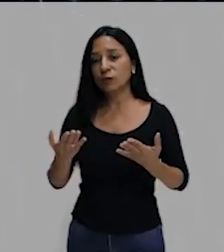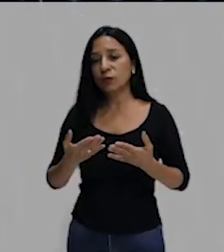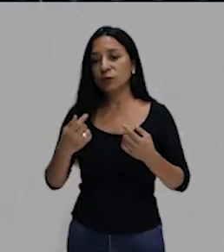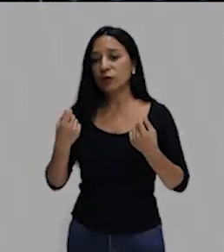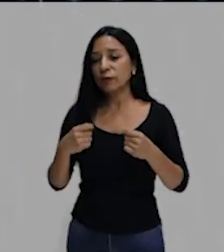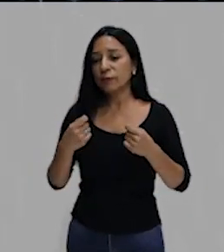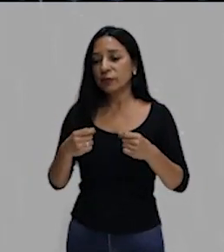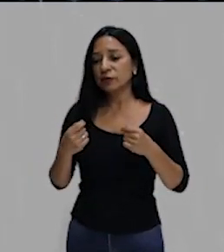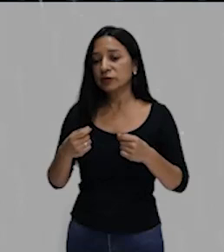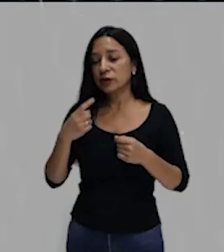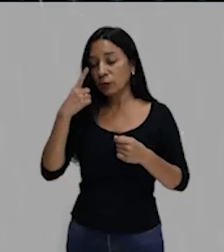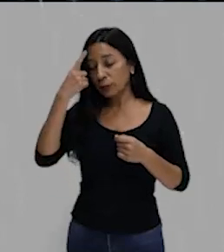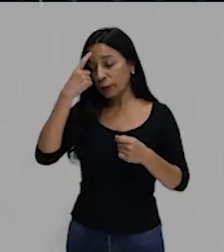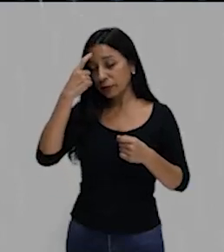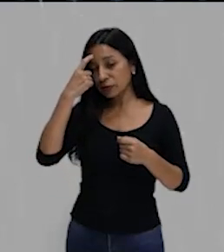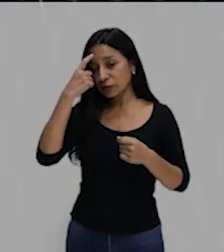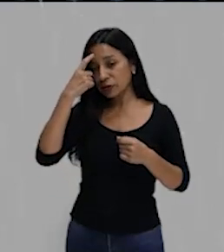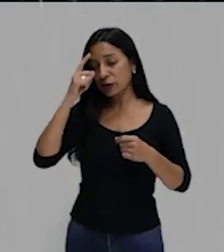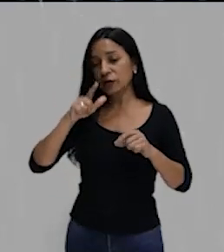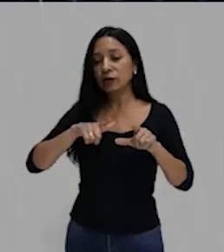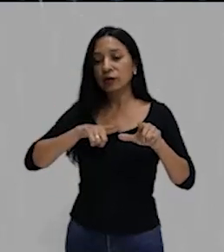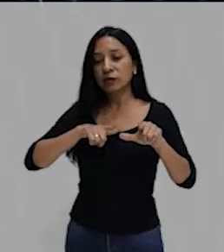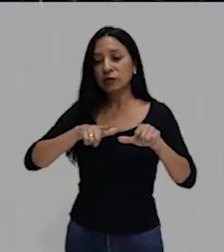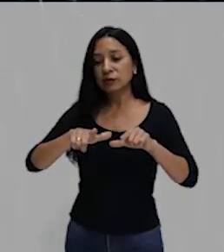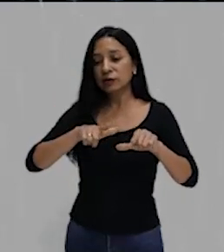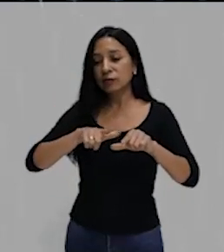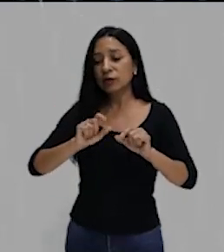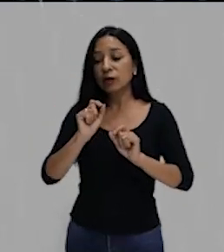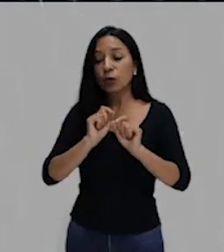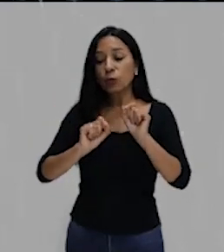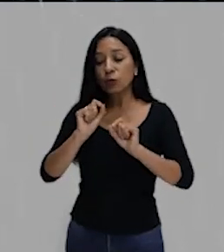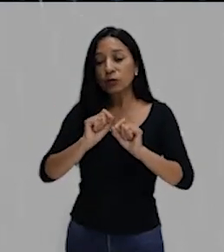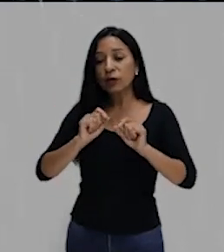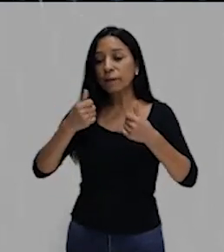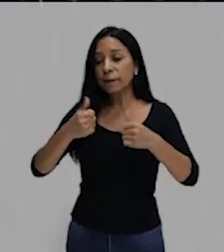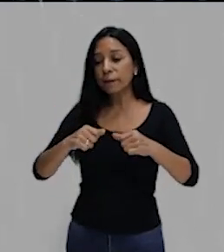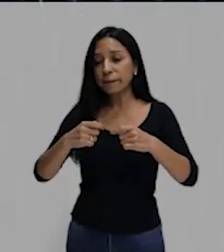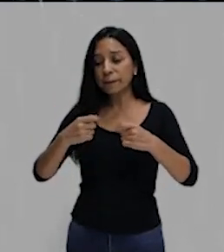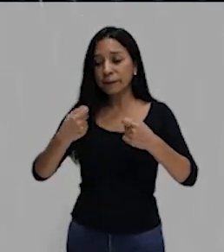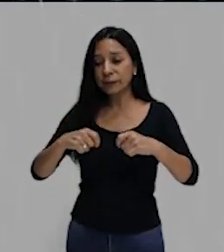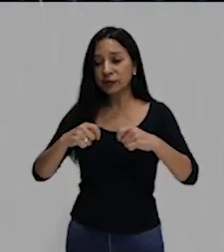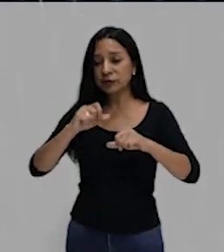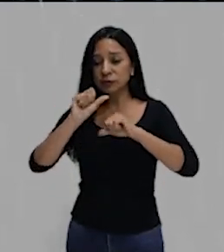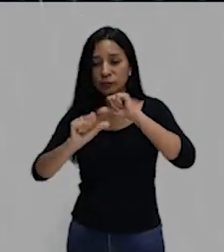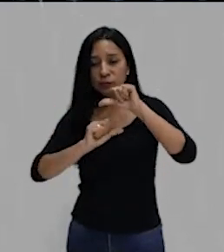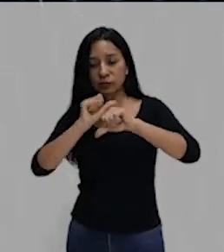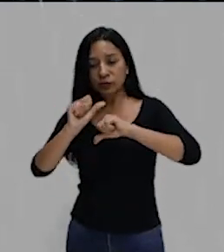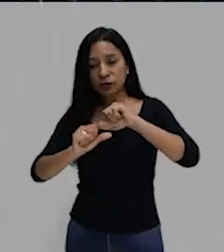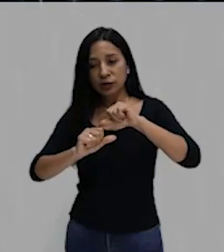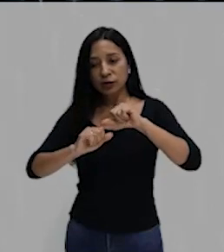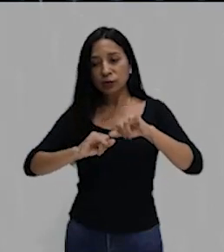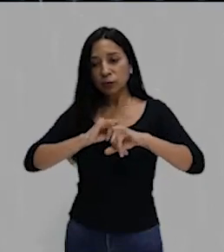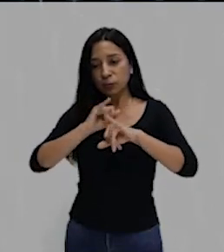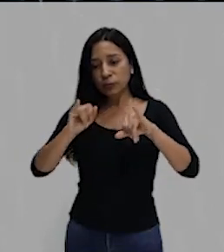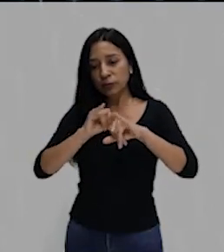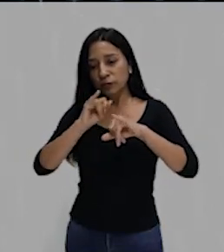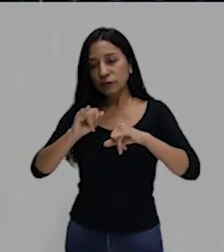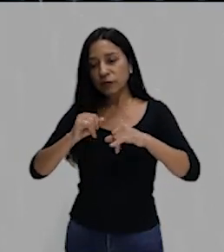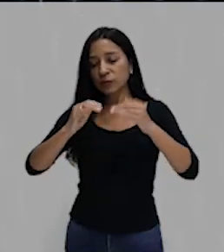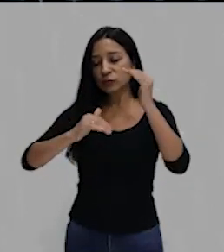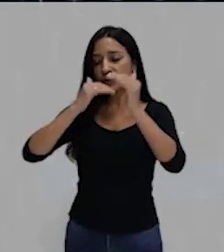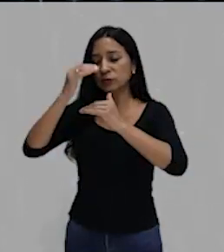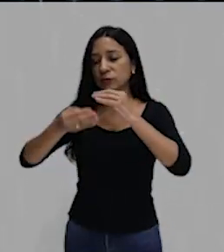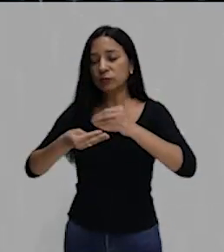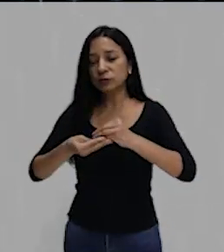as nossas atitudes, trabalhar aquilo que precisa ser mudado para que a gente possa promover o desenvolvimento sustentável